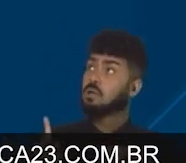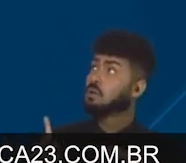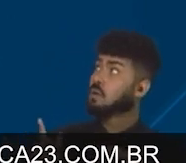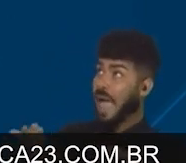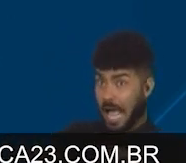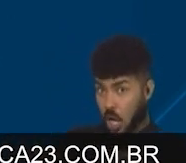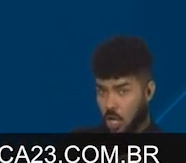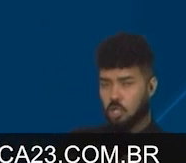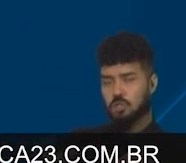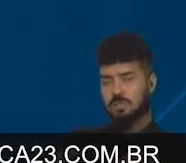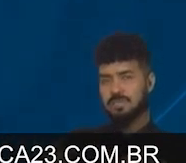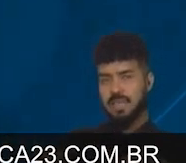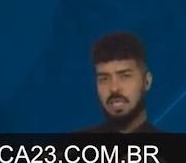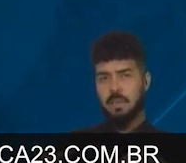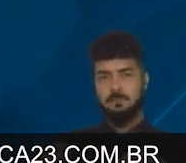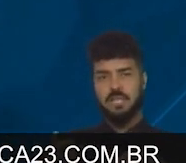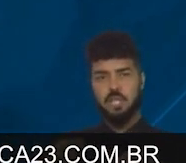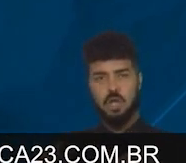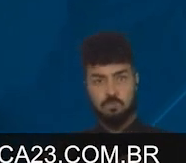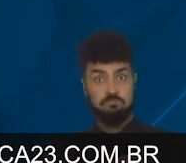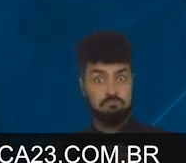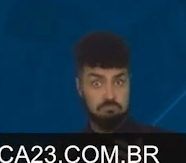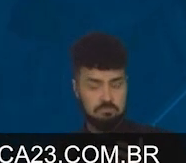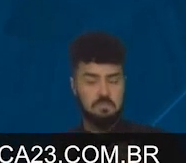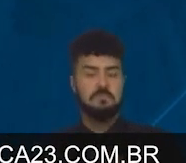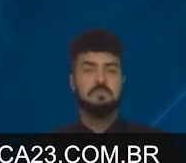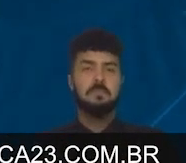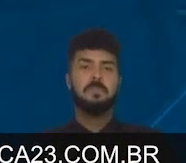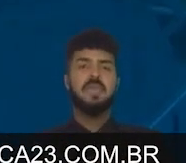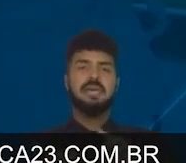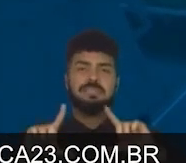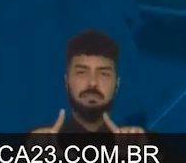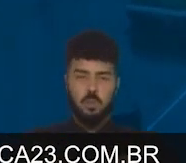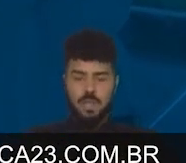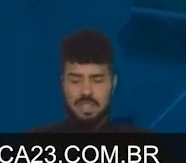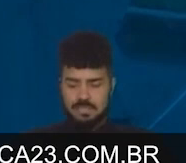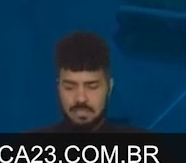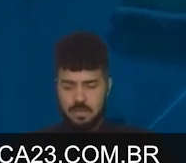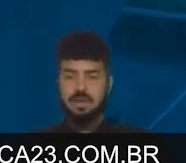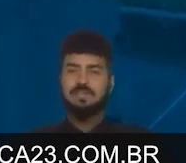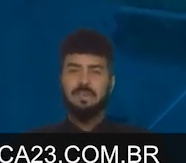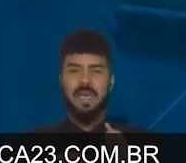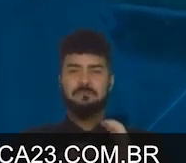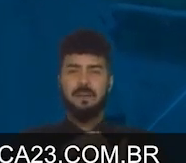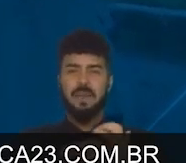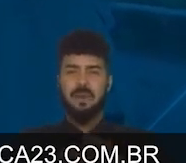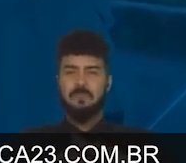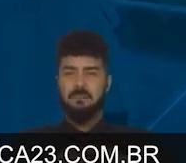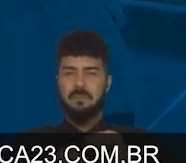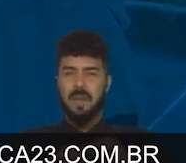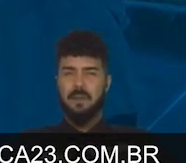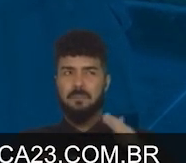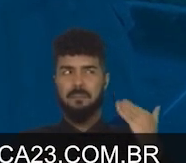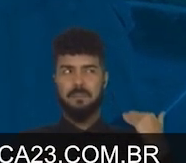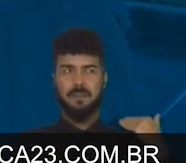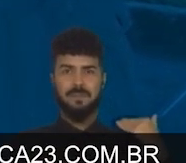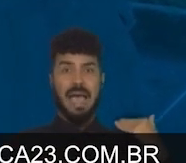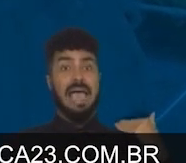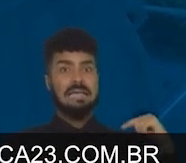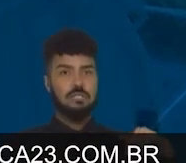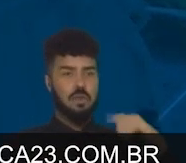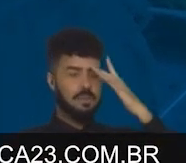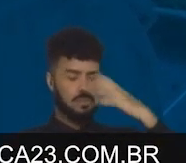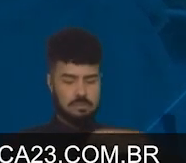207 milhões. A redução da taxa de natalidade e a pandemia de Covid-19 também contribuíram para